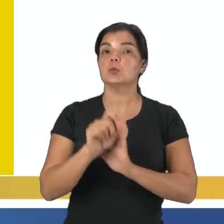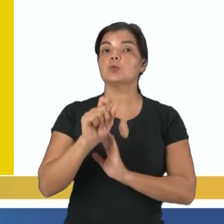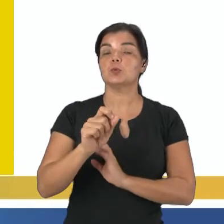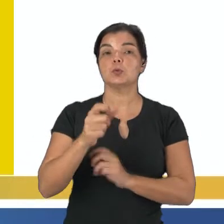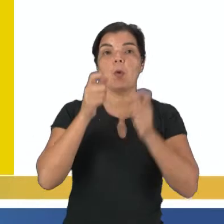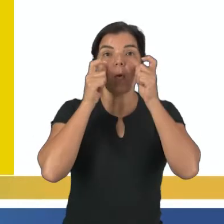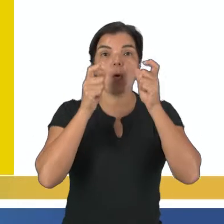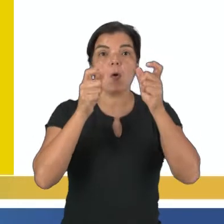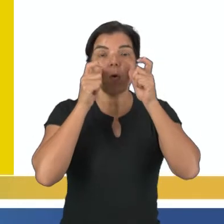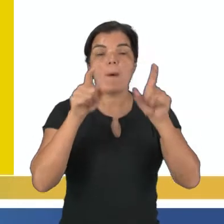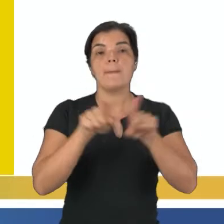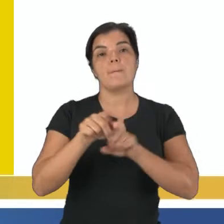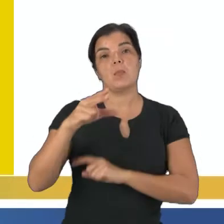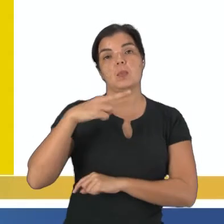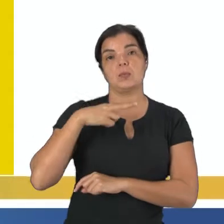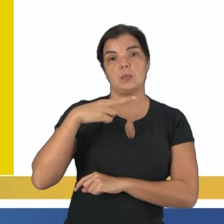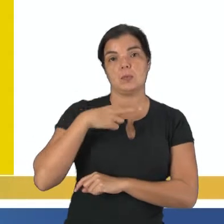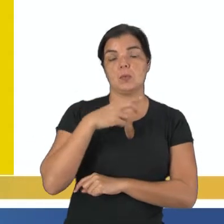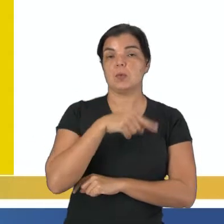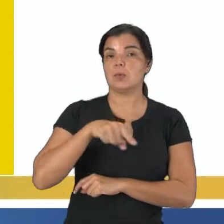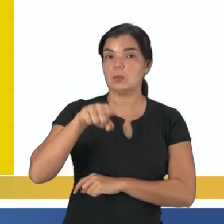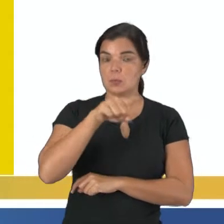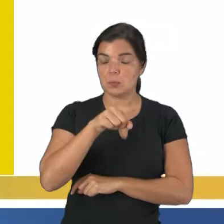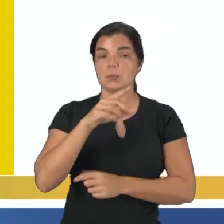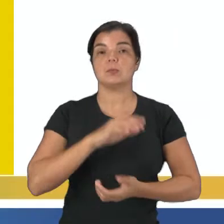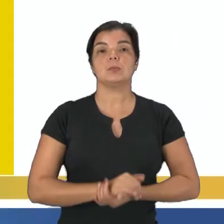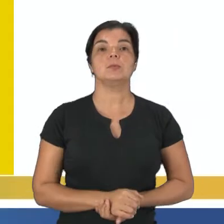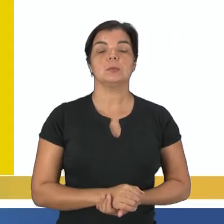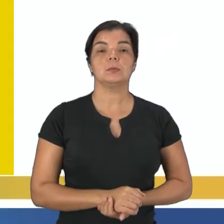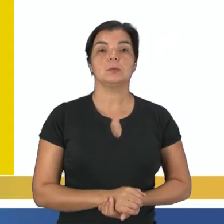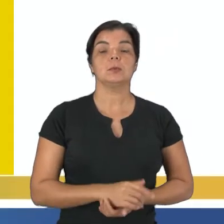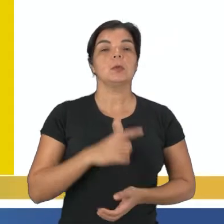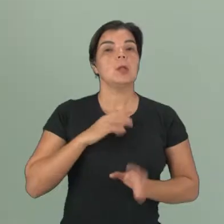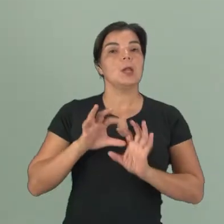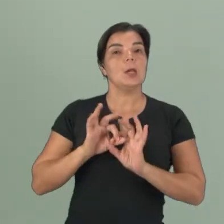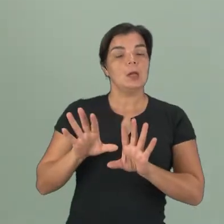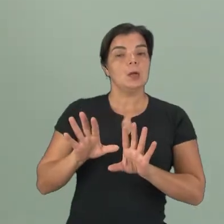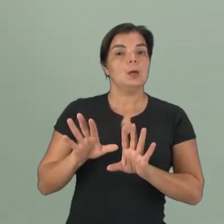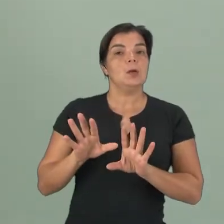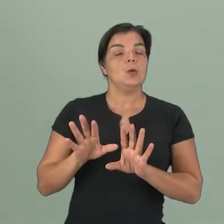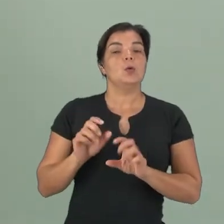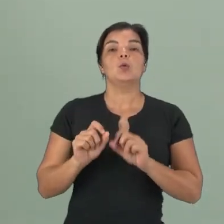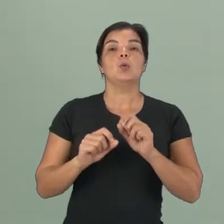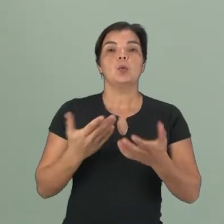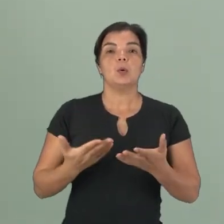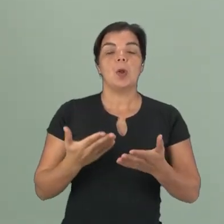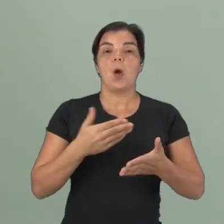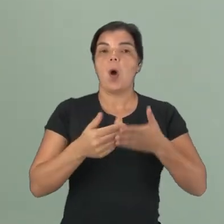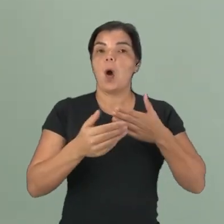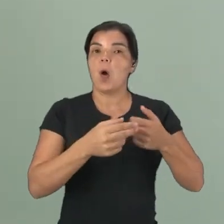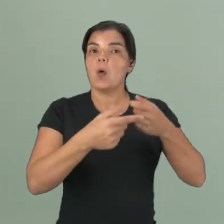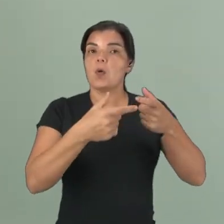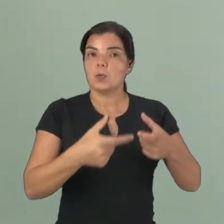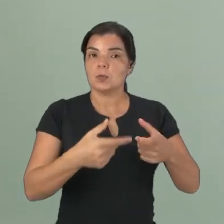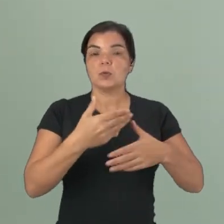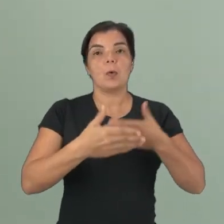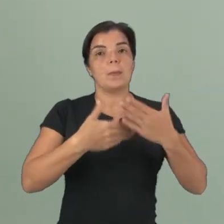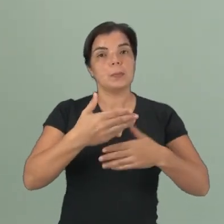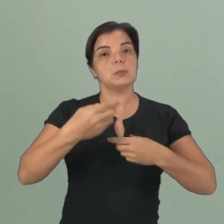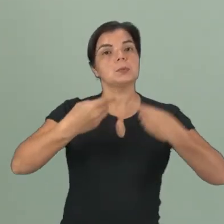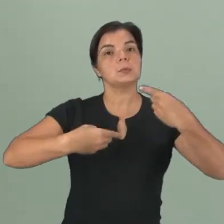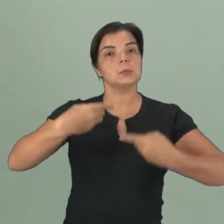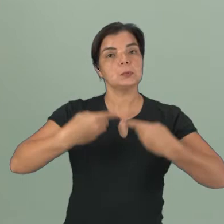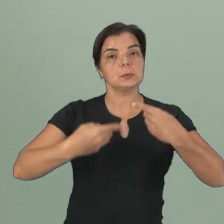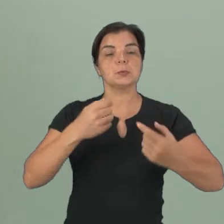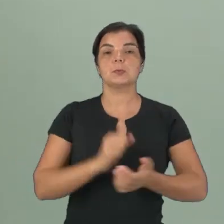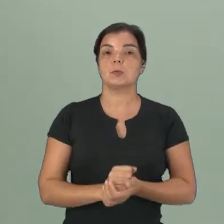seus interesses pessoais, certo? É quando você deixa de exercer determinado processo